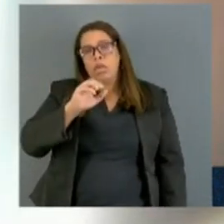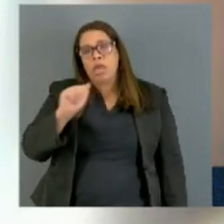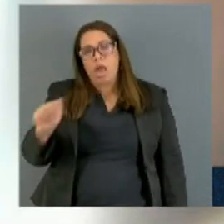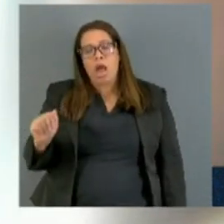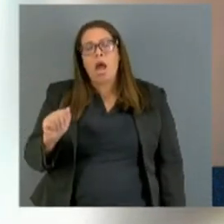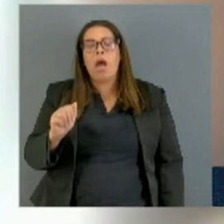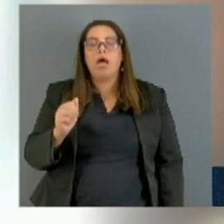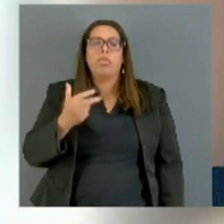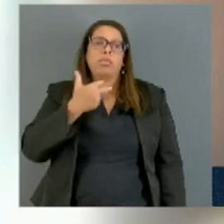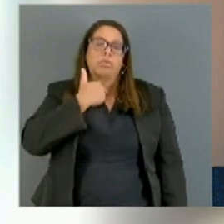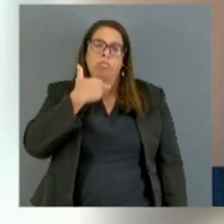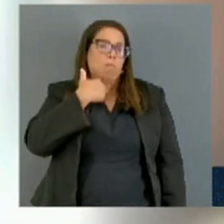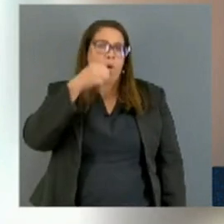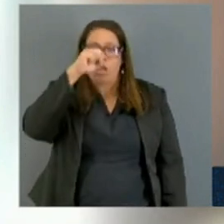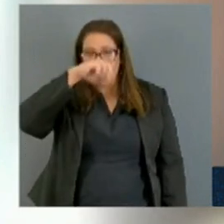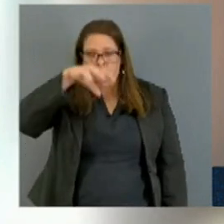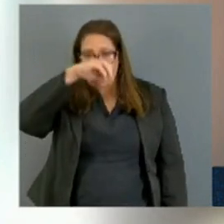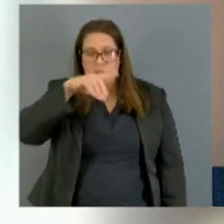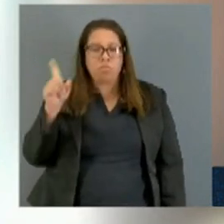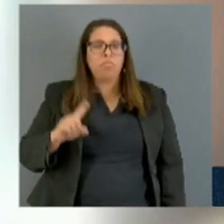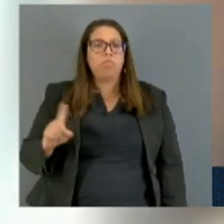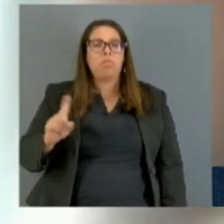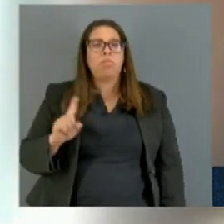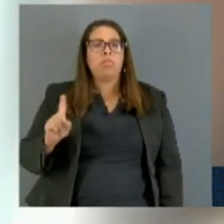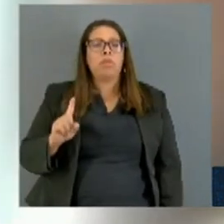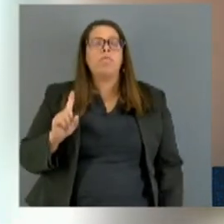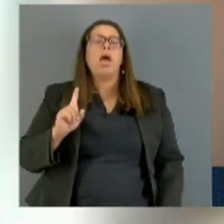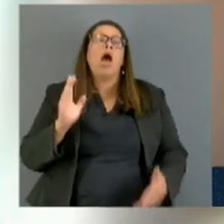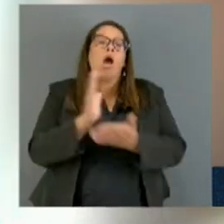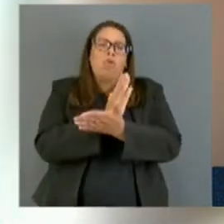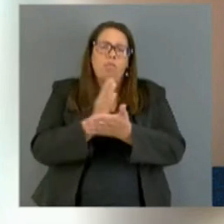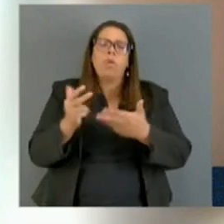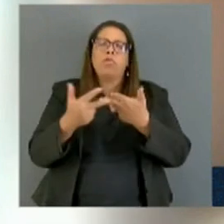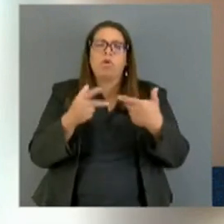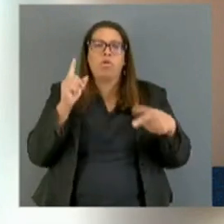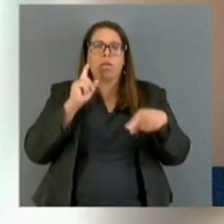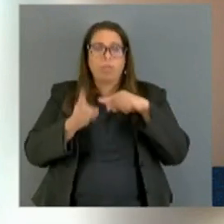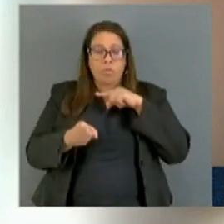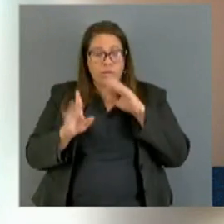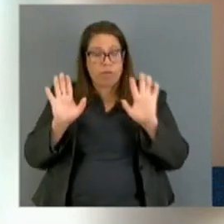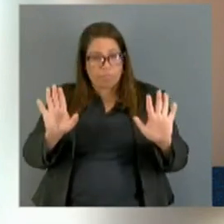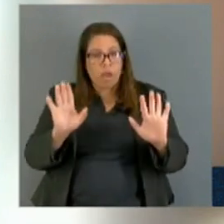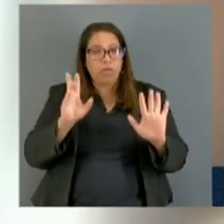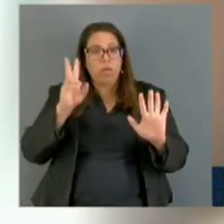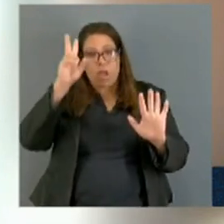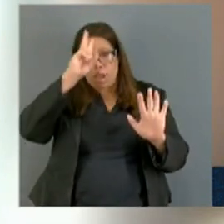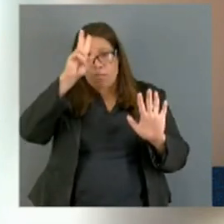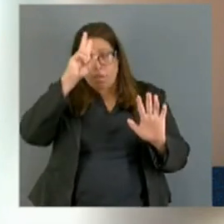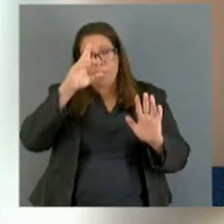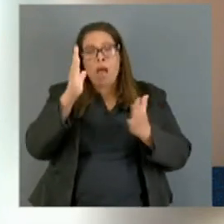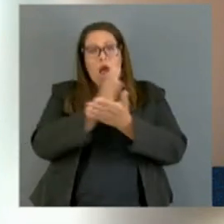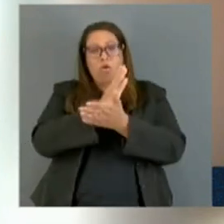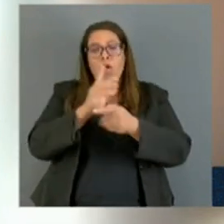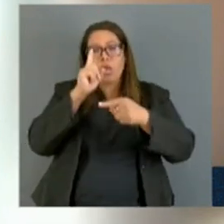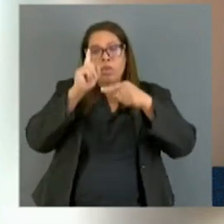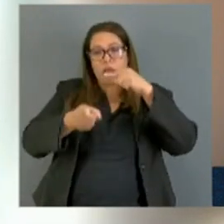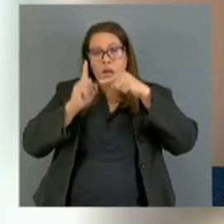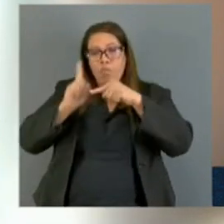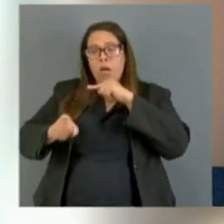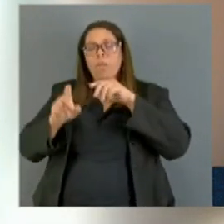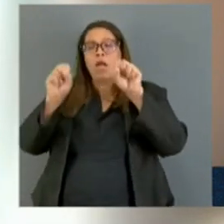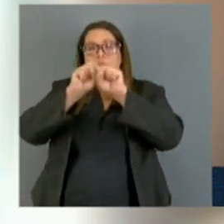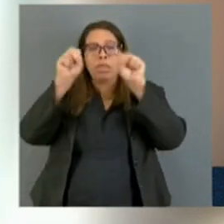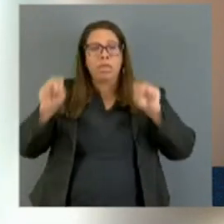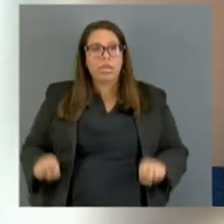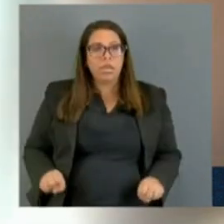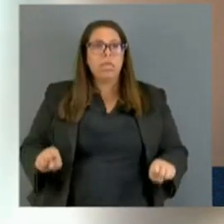e por isso o desenvolvimento, implementação e uso são proibidos. E eu ressalto aqui como foi importante trazer a vedação total de sistemas de armas autônomas e